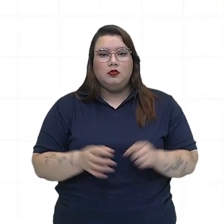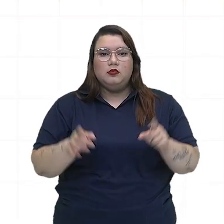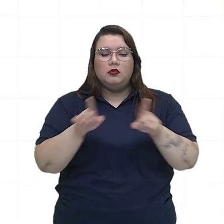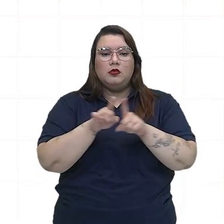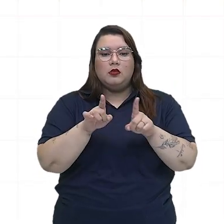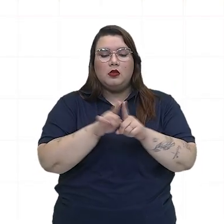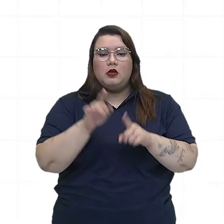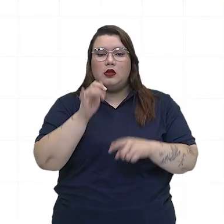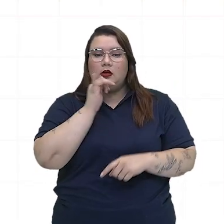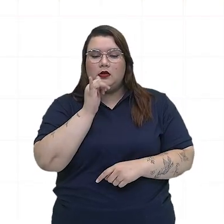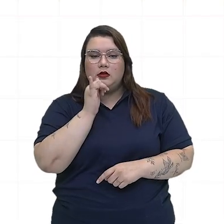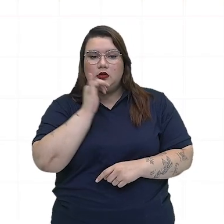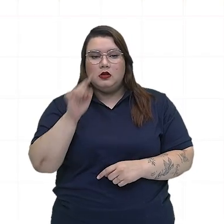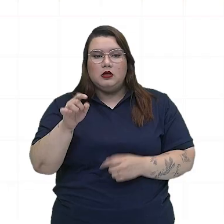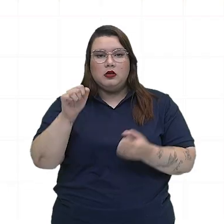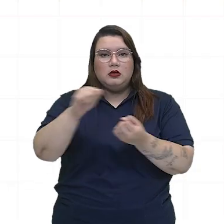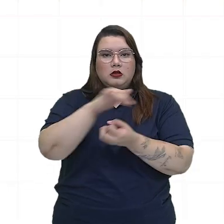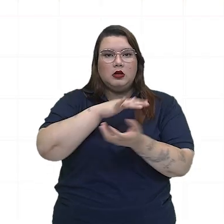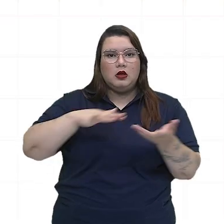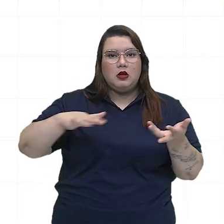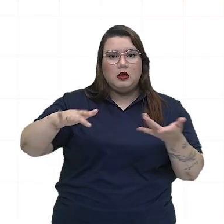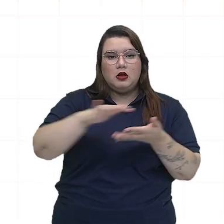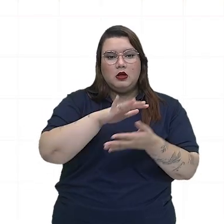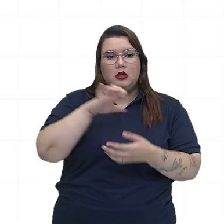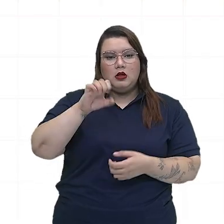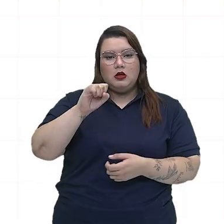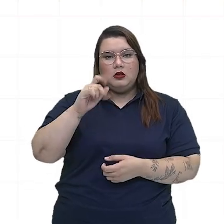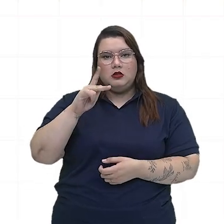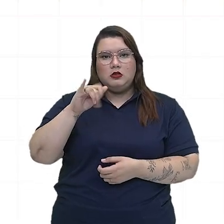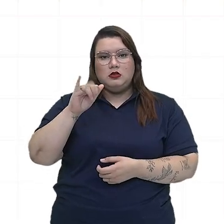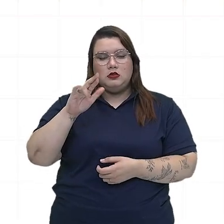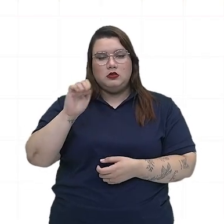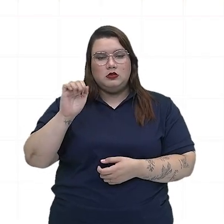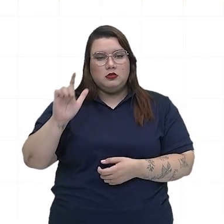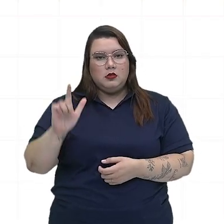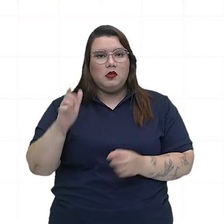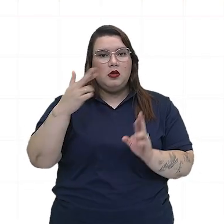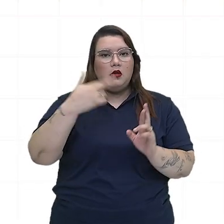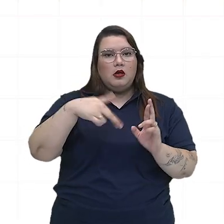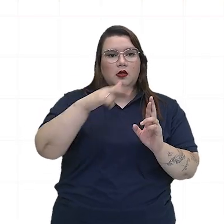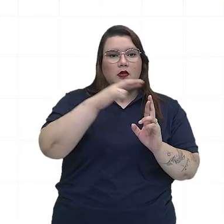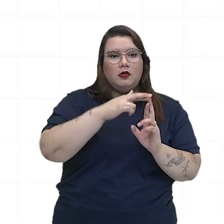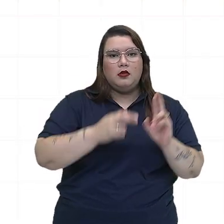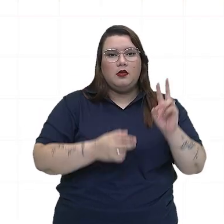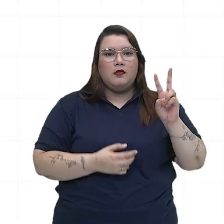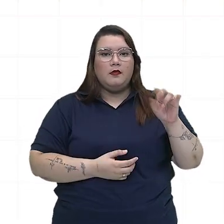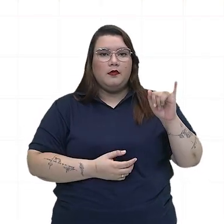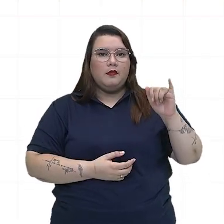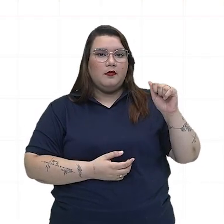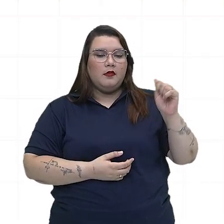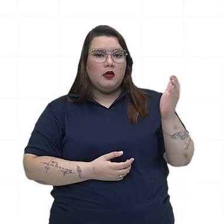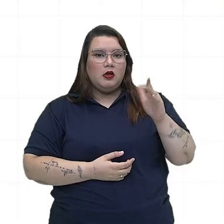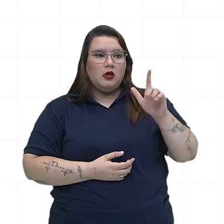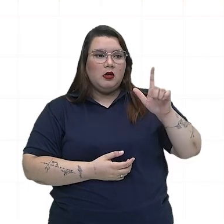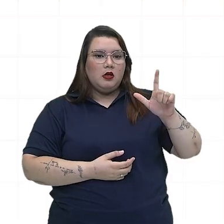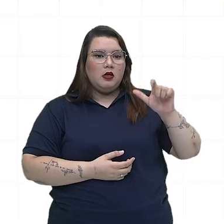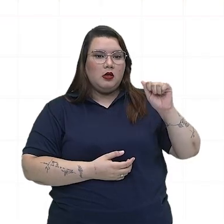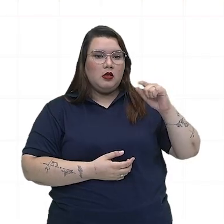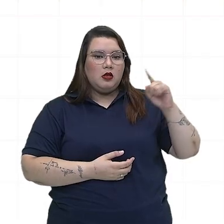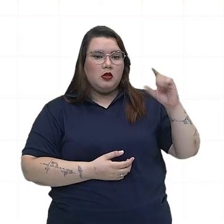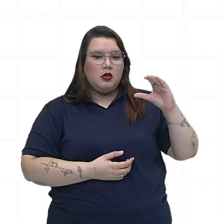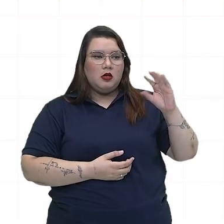como exemplo de galáxia espiral a nossa Via Láctea e a Andrômeda. As